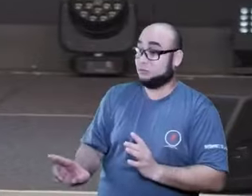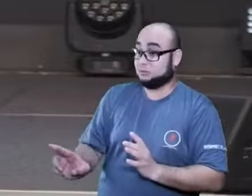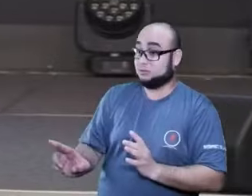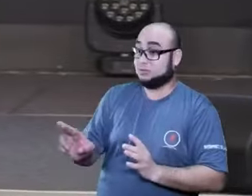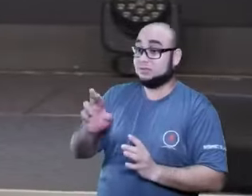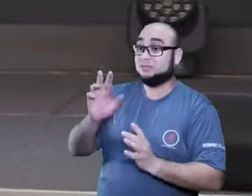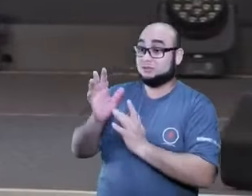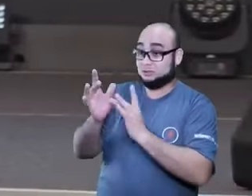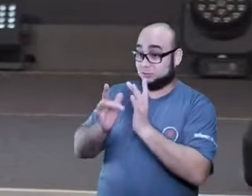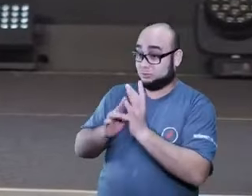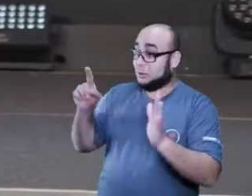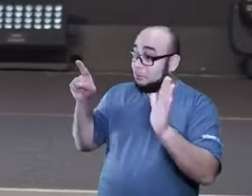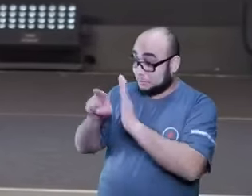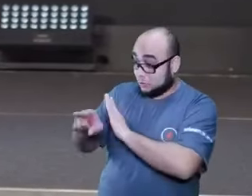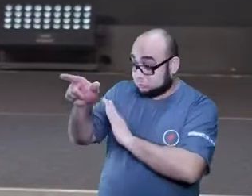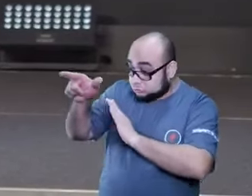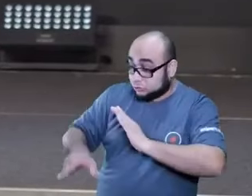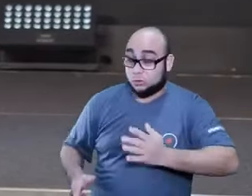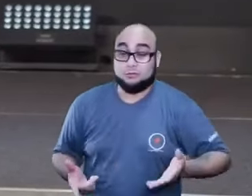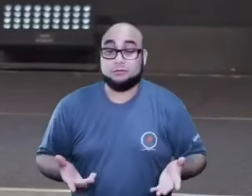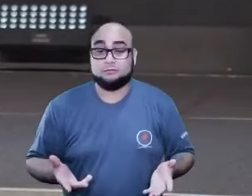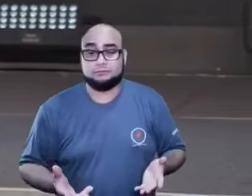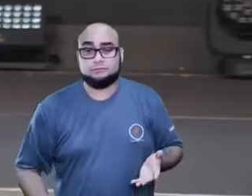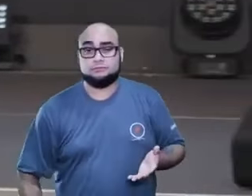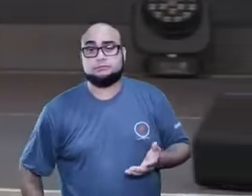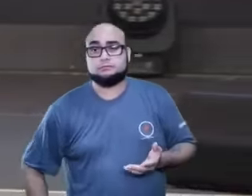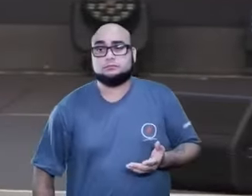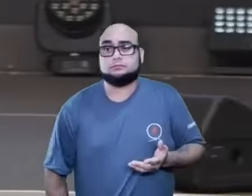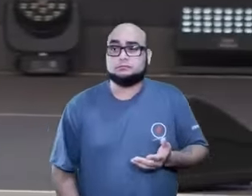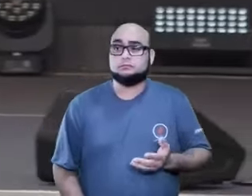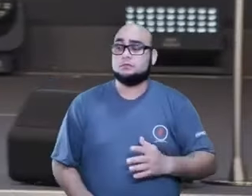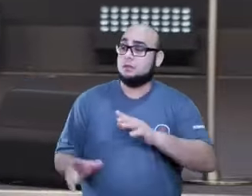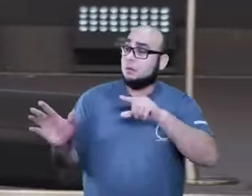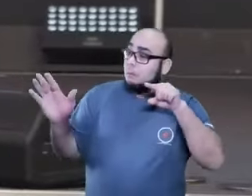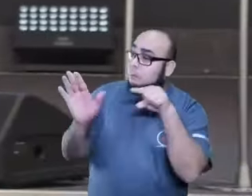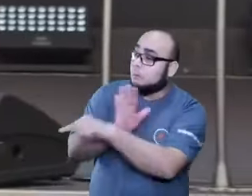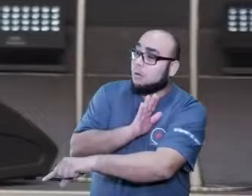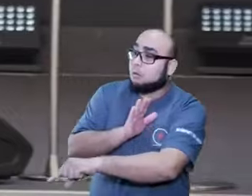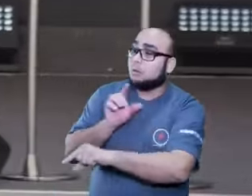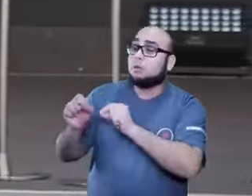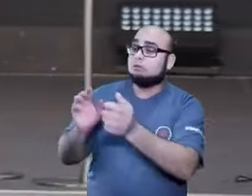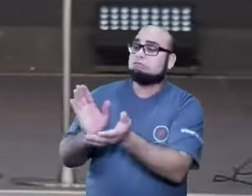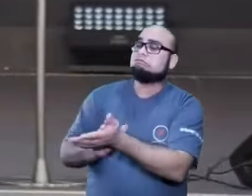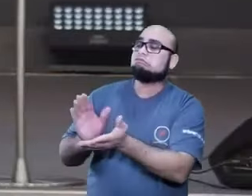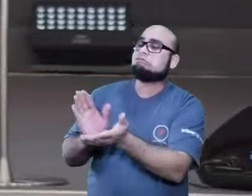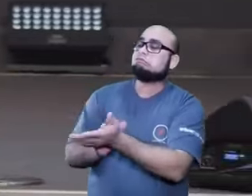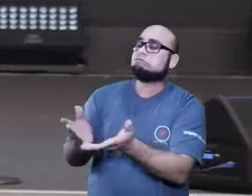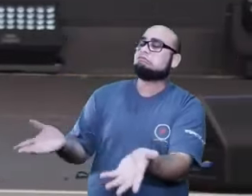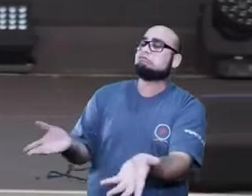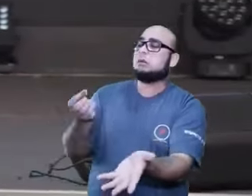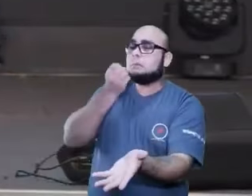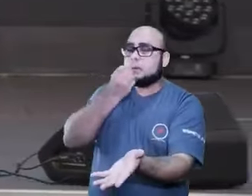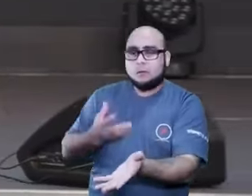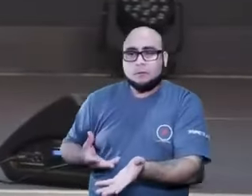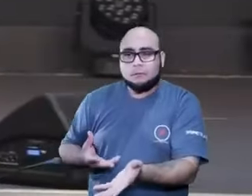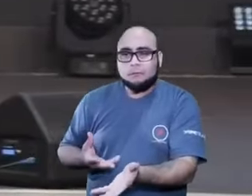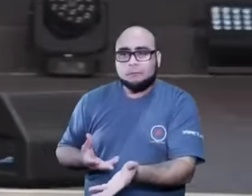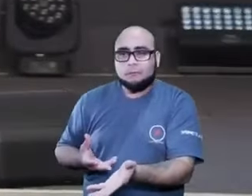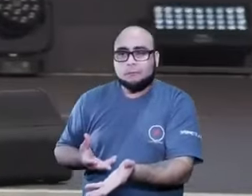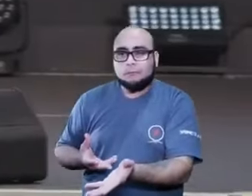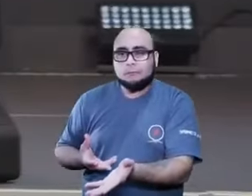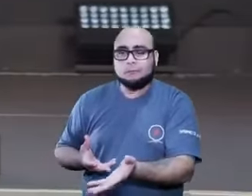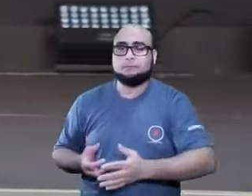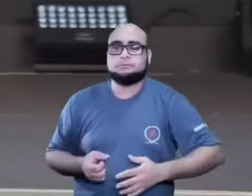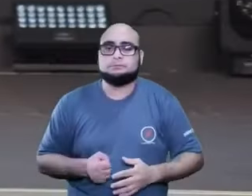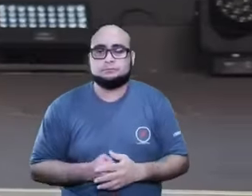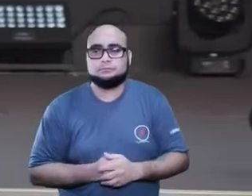é responder a sua pergunta, mas questiona o elogio que ele havia feito a Jesus.